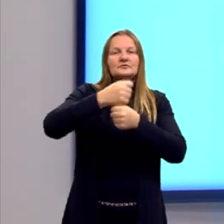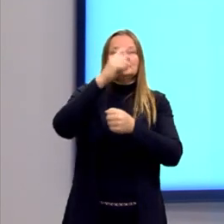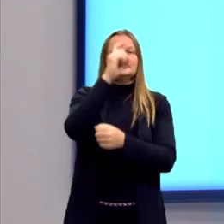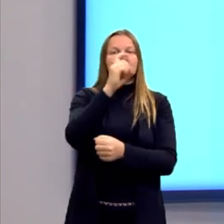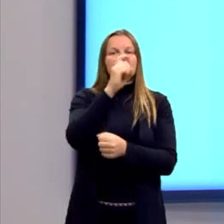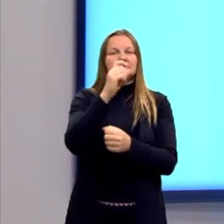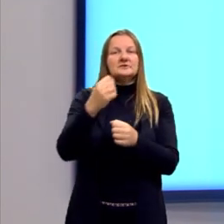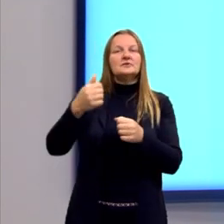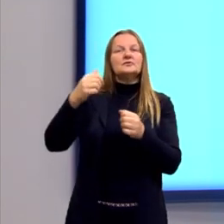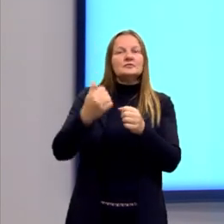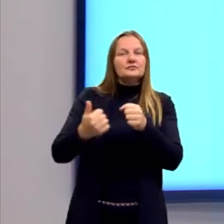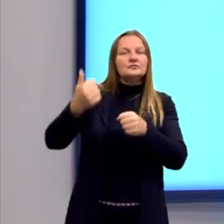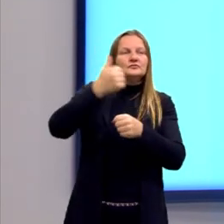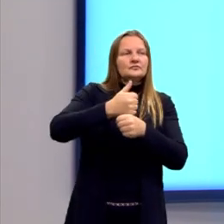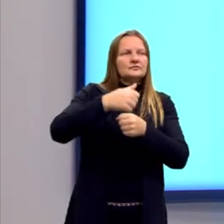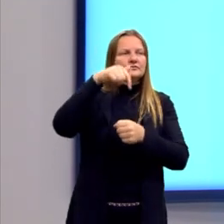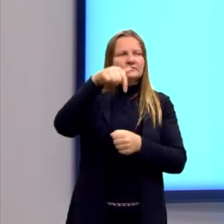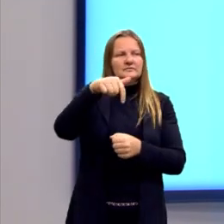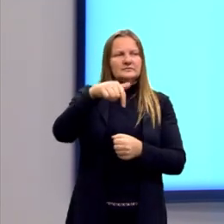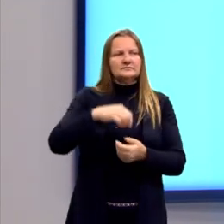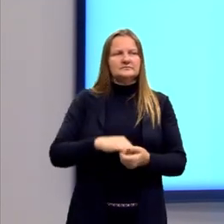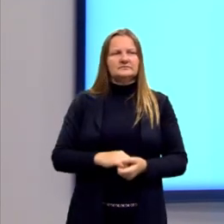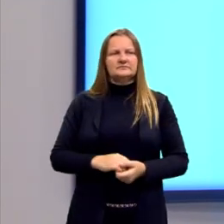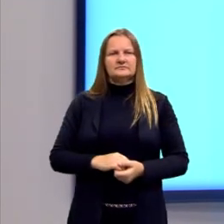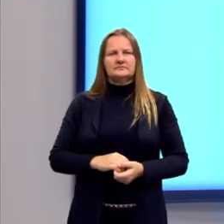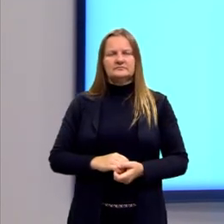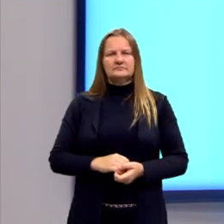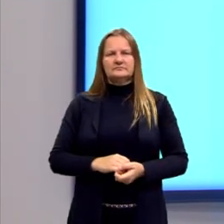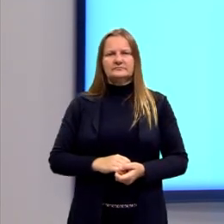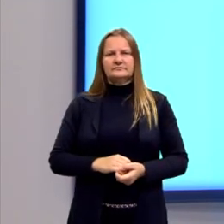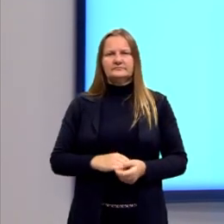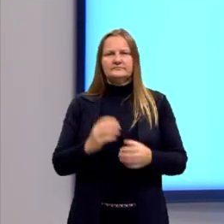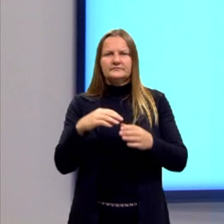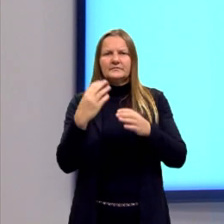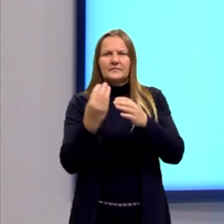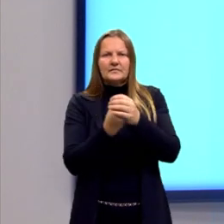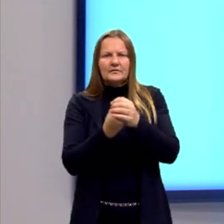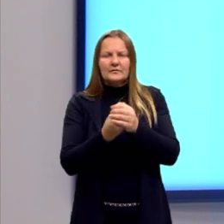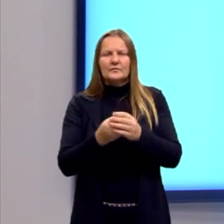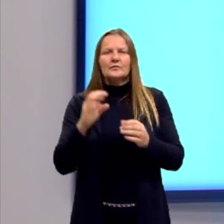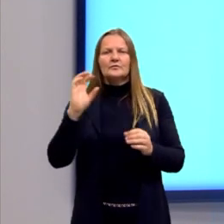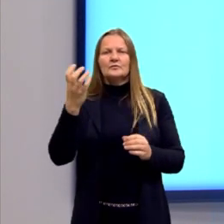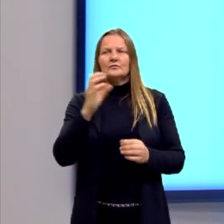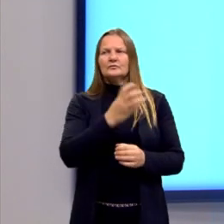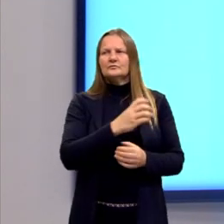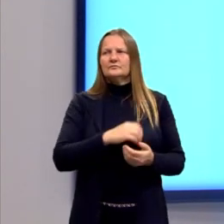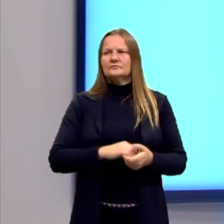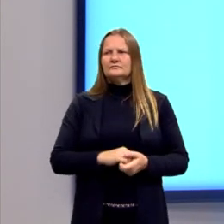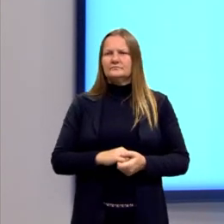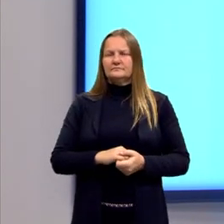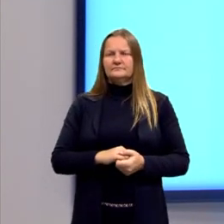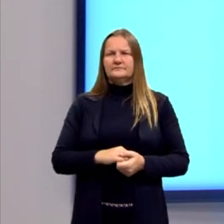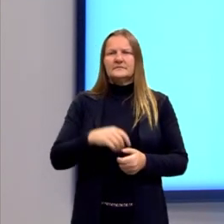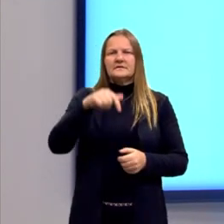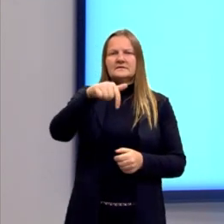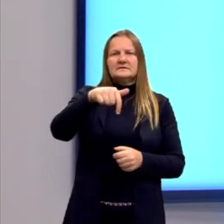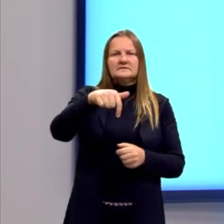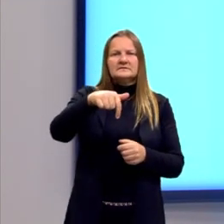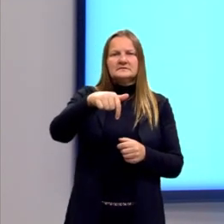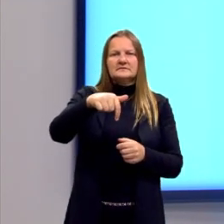variável Zinha X por sete que é o valor que nós encontramos no conjunto solução então teremos 7